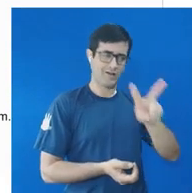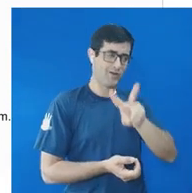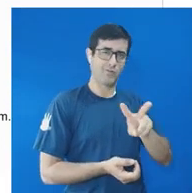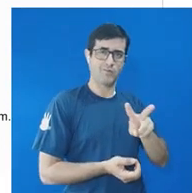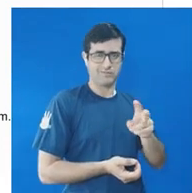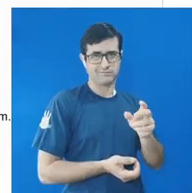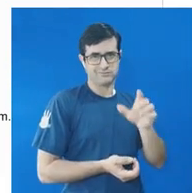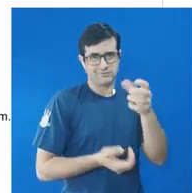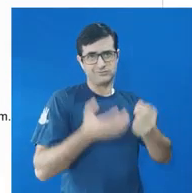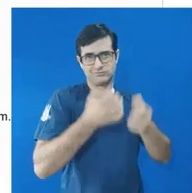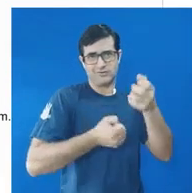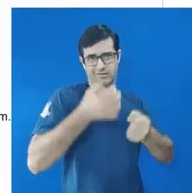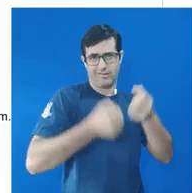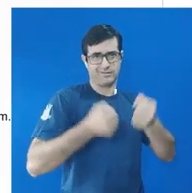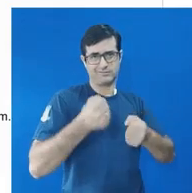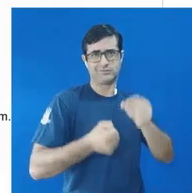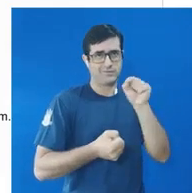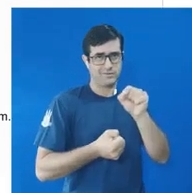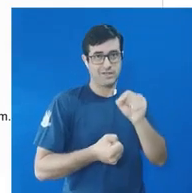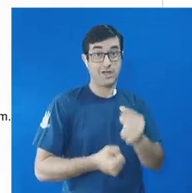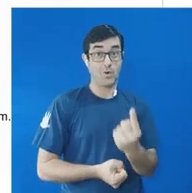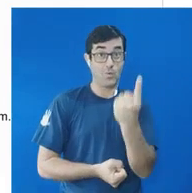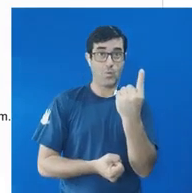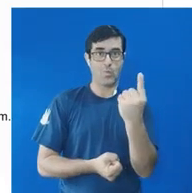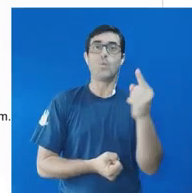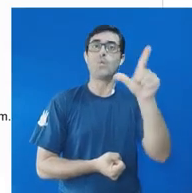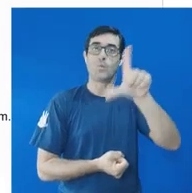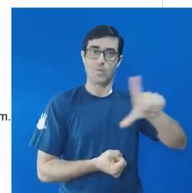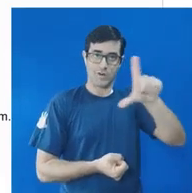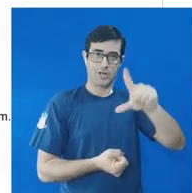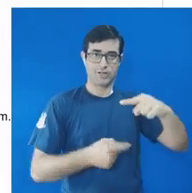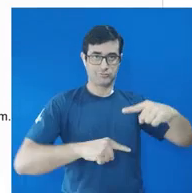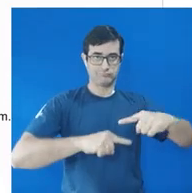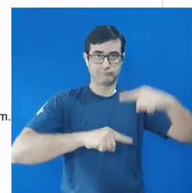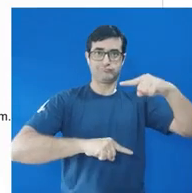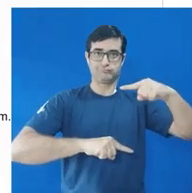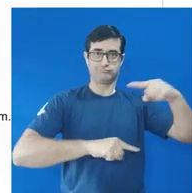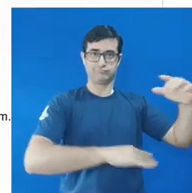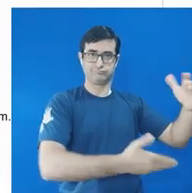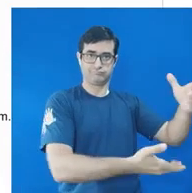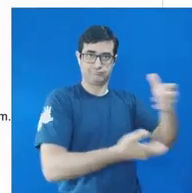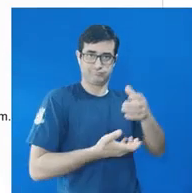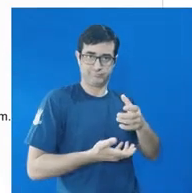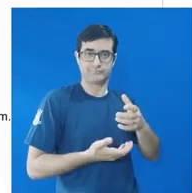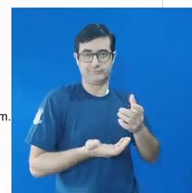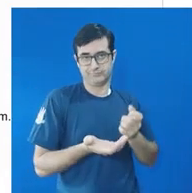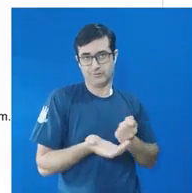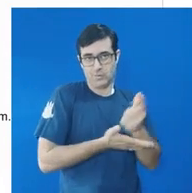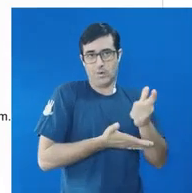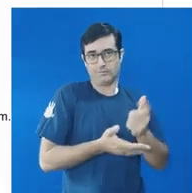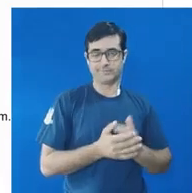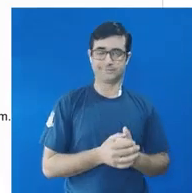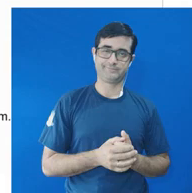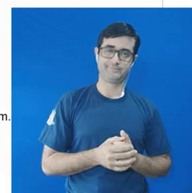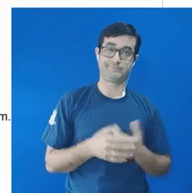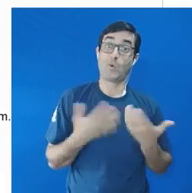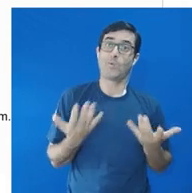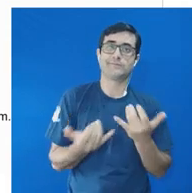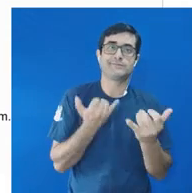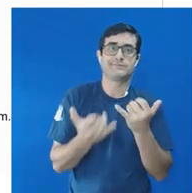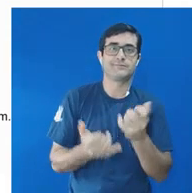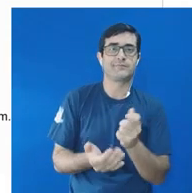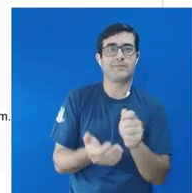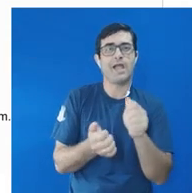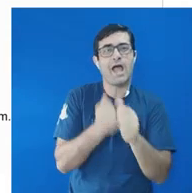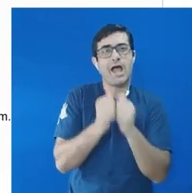de leite, né, que é o caso do litro, é 1 litro de leite. Agora, por exemplo, arroz. Quando a gente vai